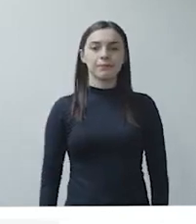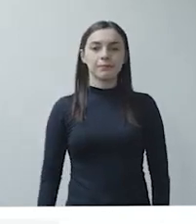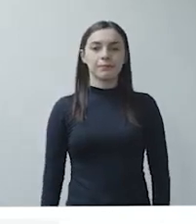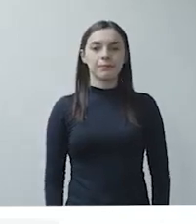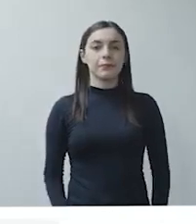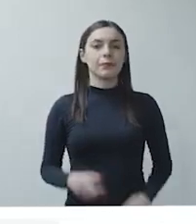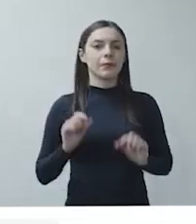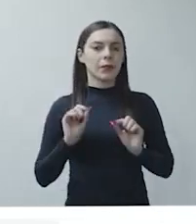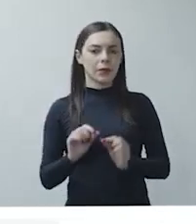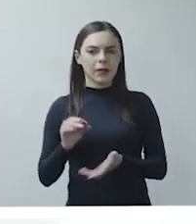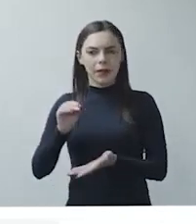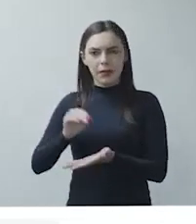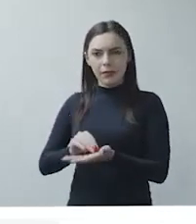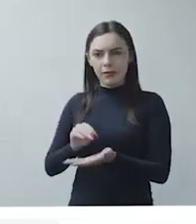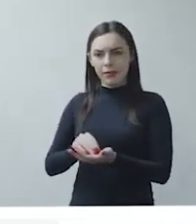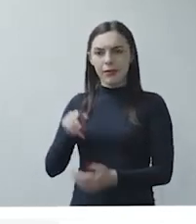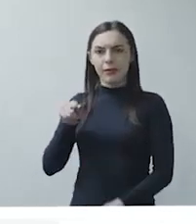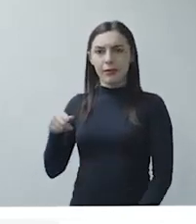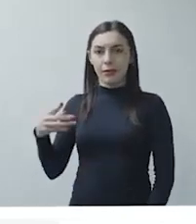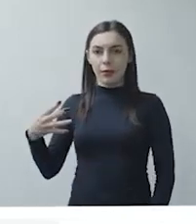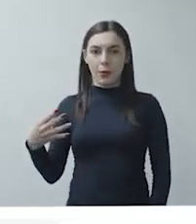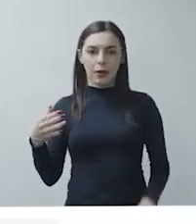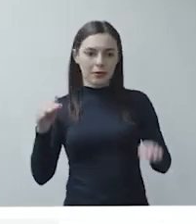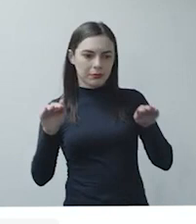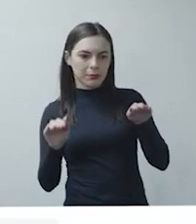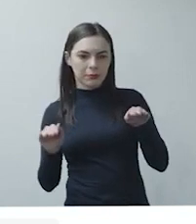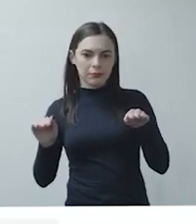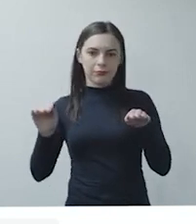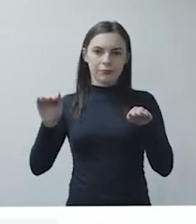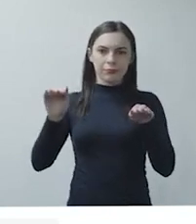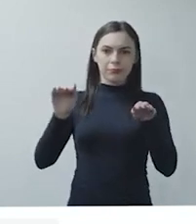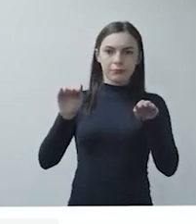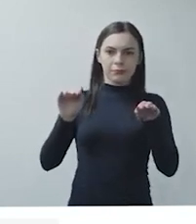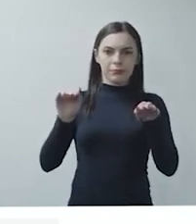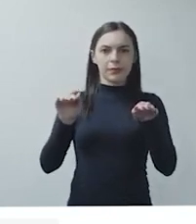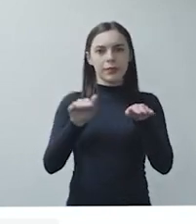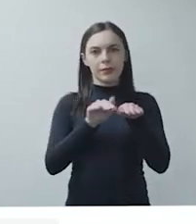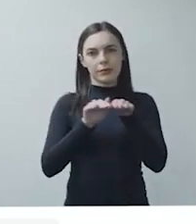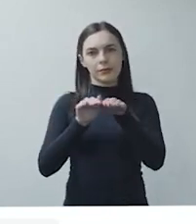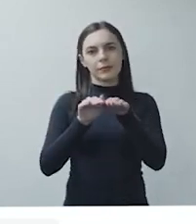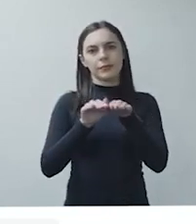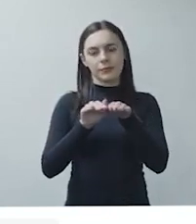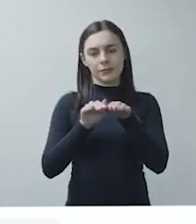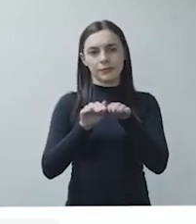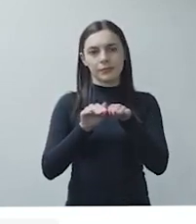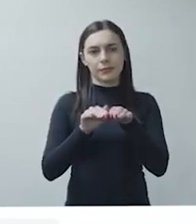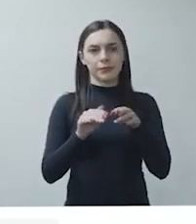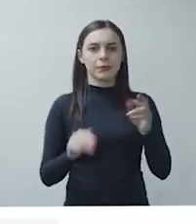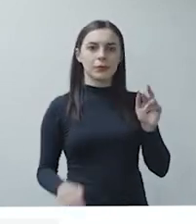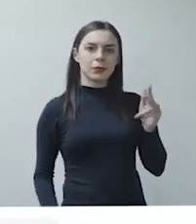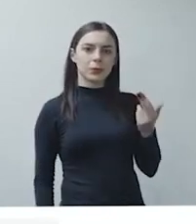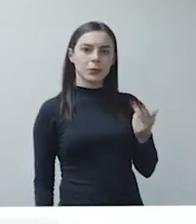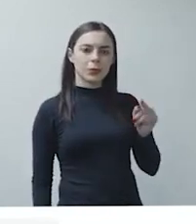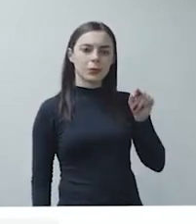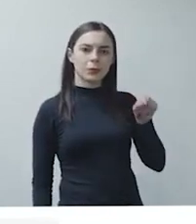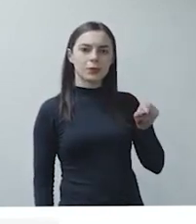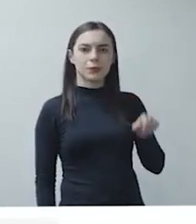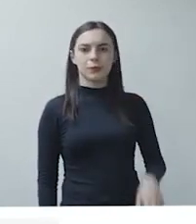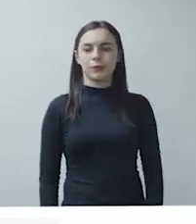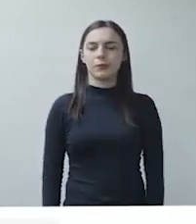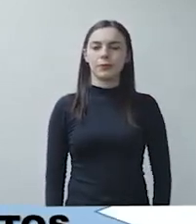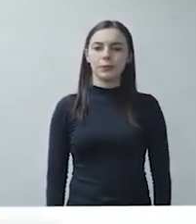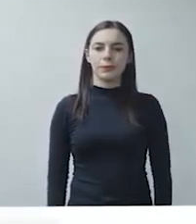Então, falta 4 pontos para o Caio ficar com a mesma quantidade de pontos do